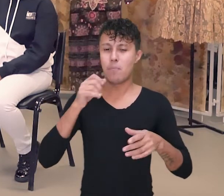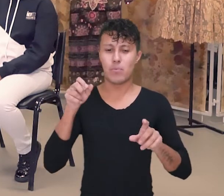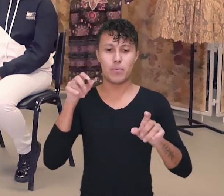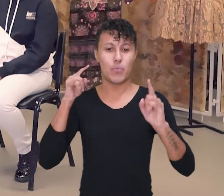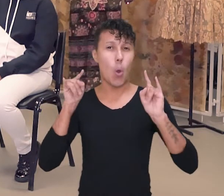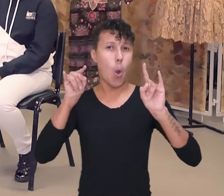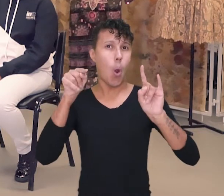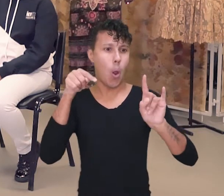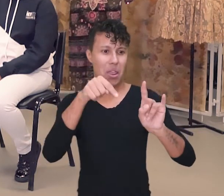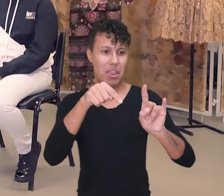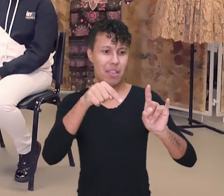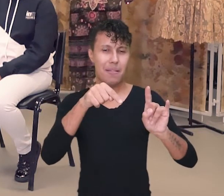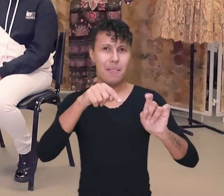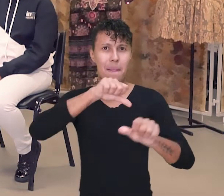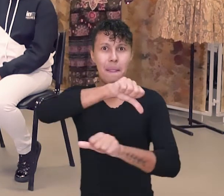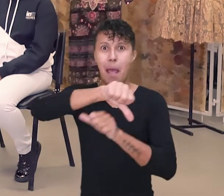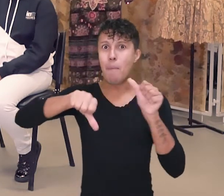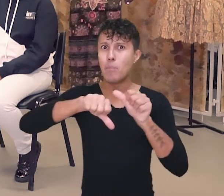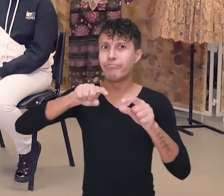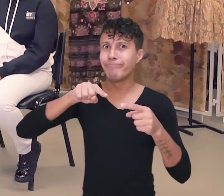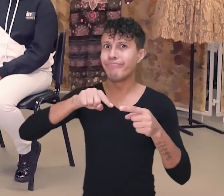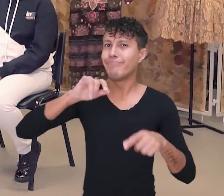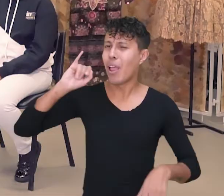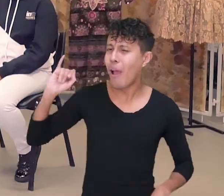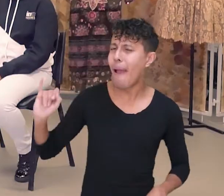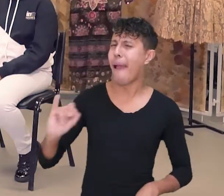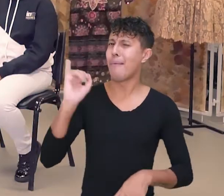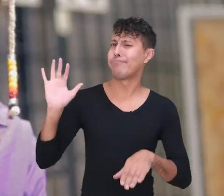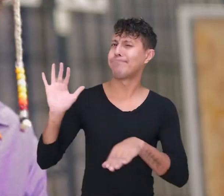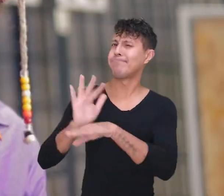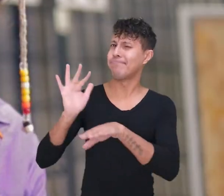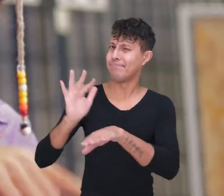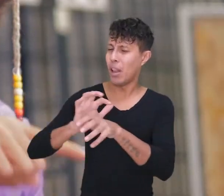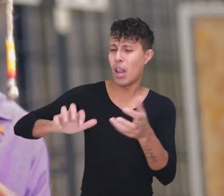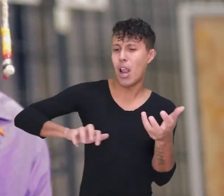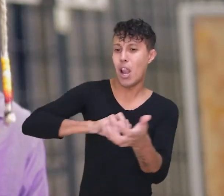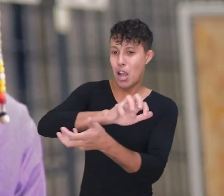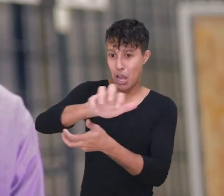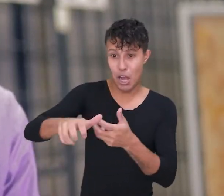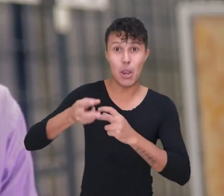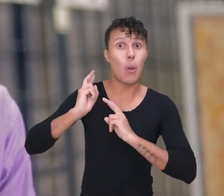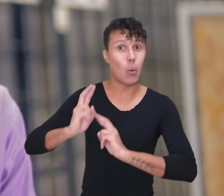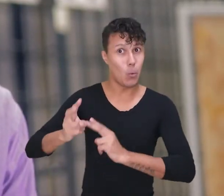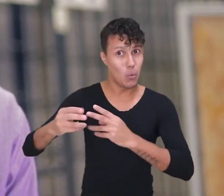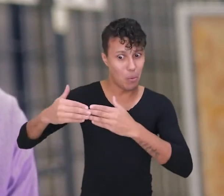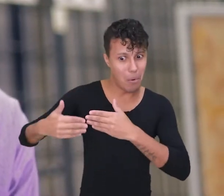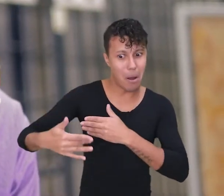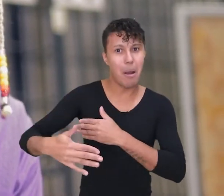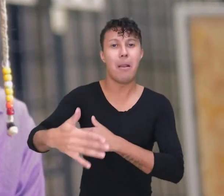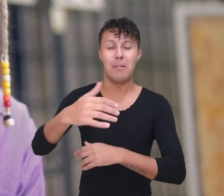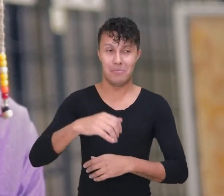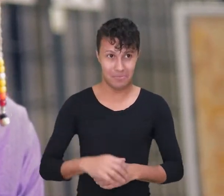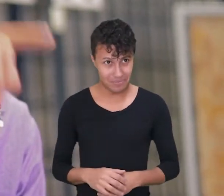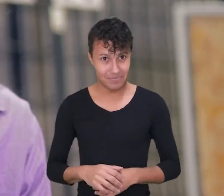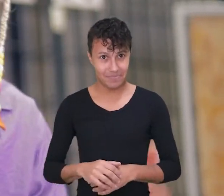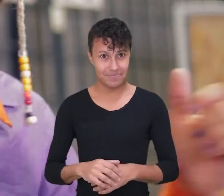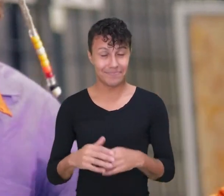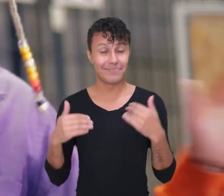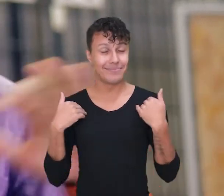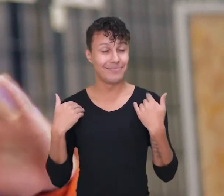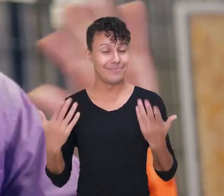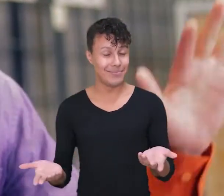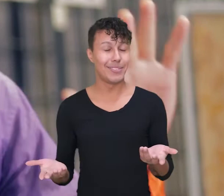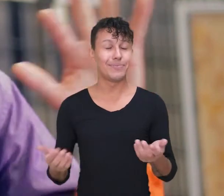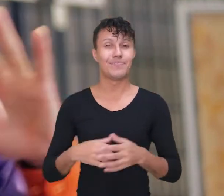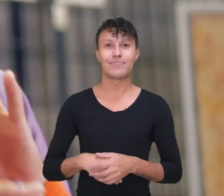rock, o que ele fez na música foi importantíssimo para a época e reverbera até hoje, né? Se a gente for